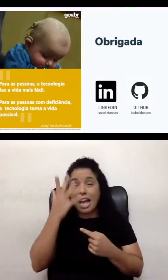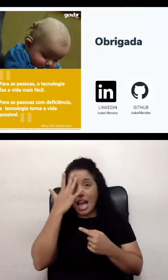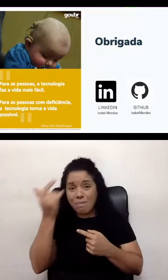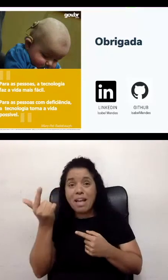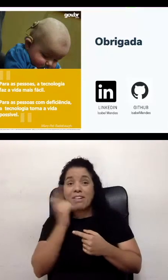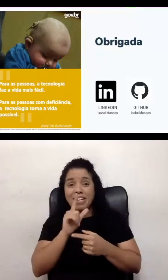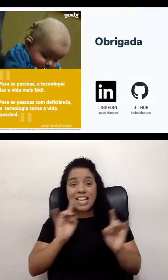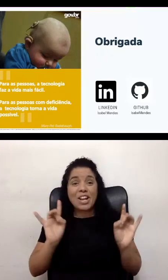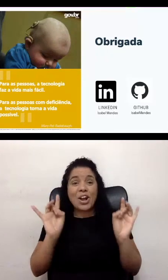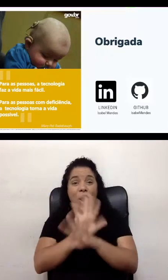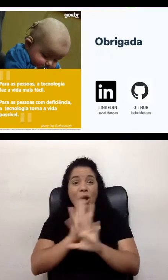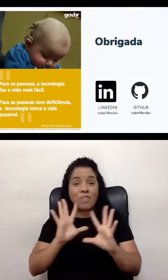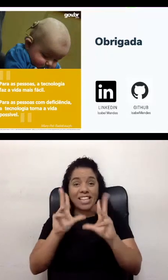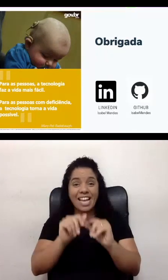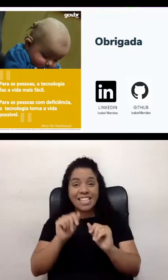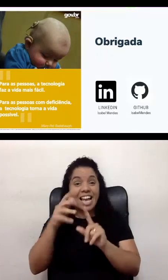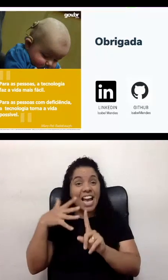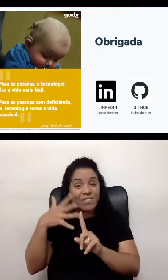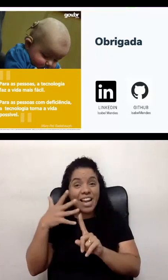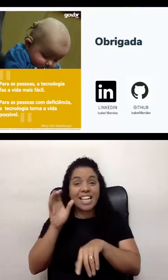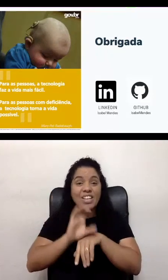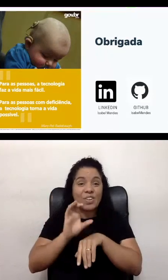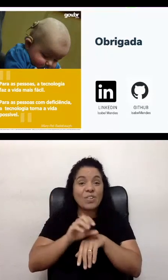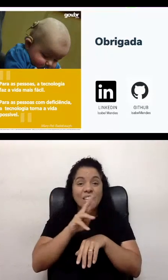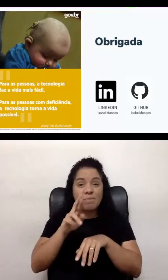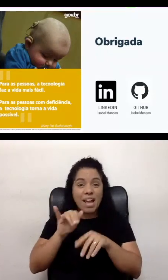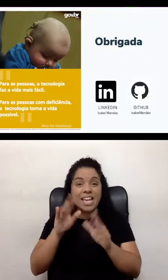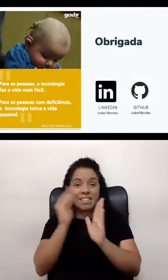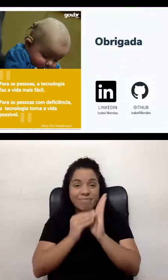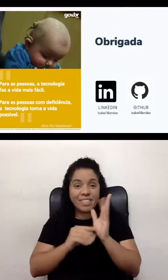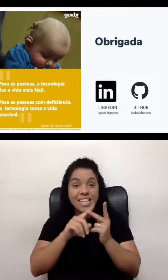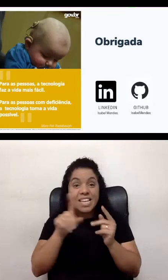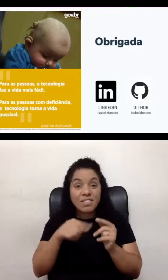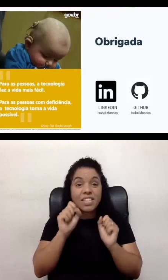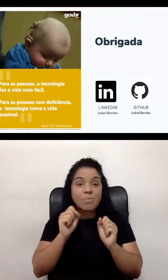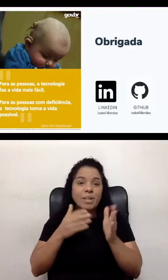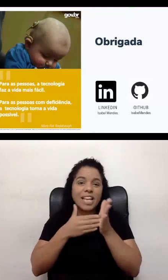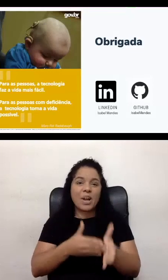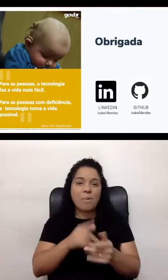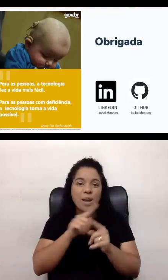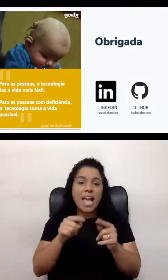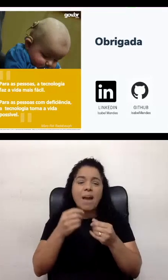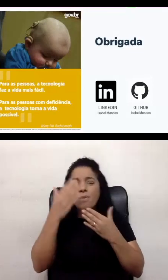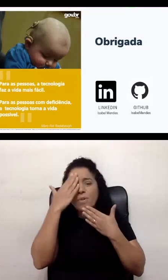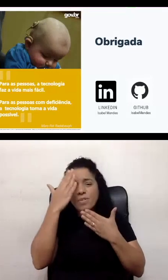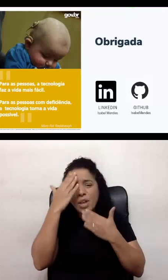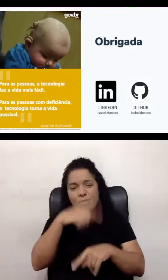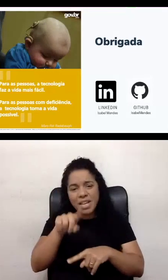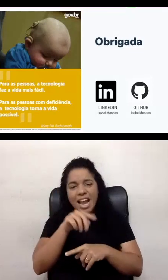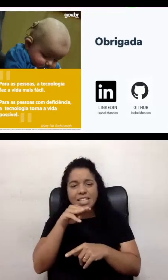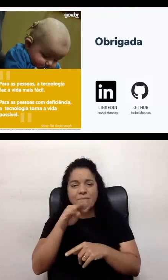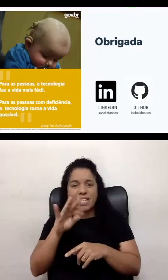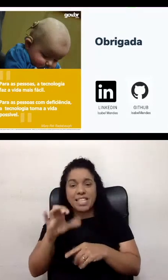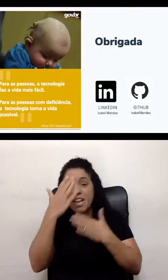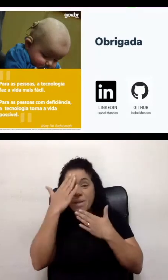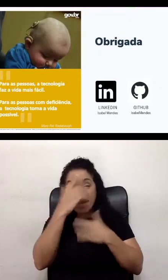consigo completar tanto a palestra quanto o curso da Marie, e aí vocês vão poder acompanhar. Muito obrigada, pessoal do MTC, e muito